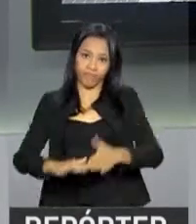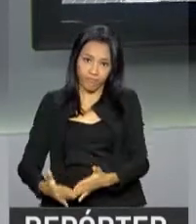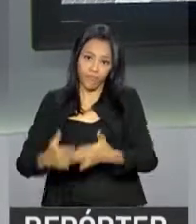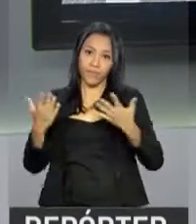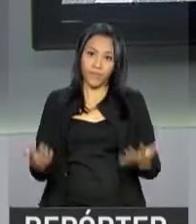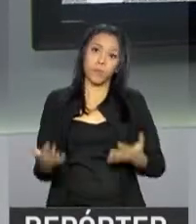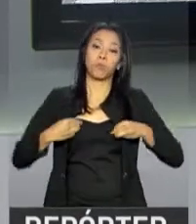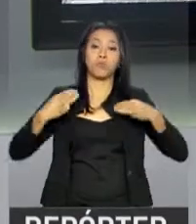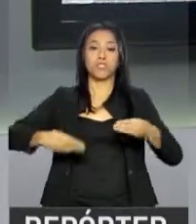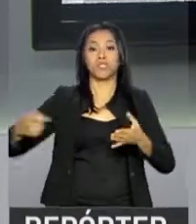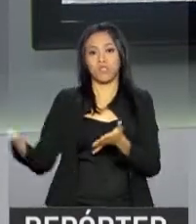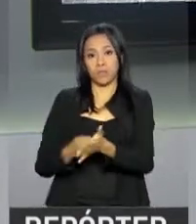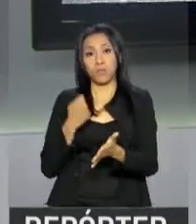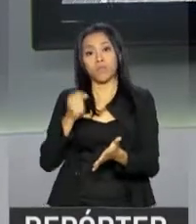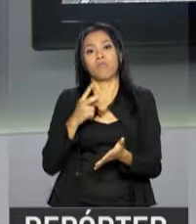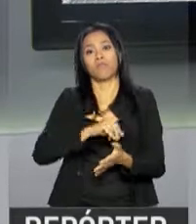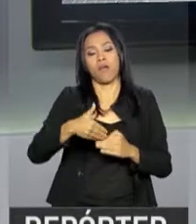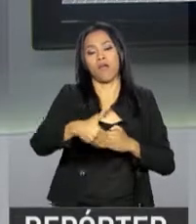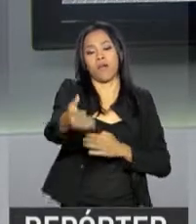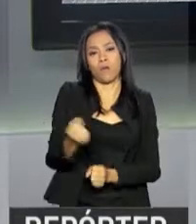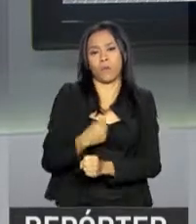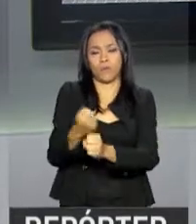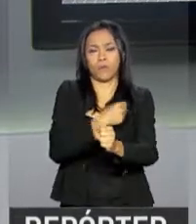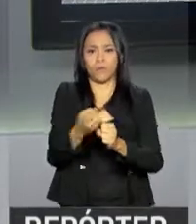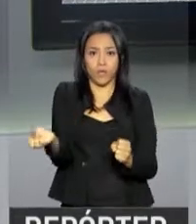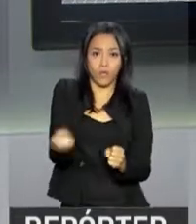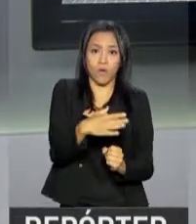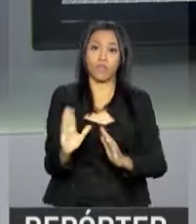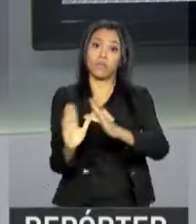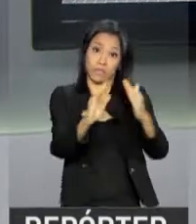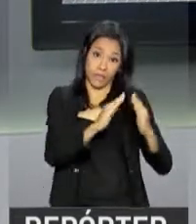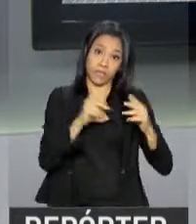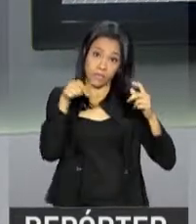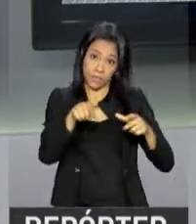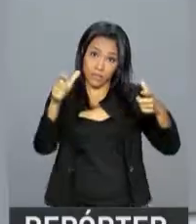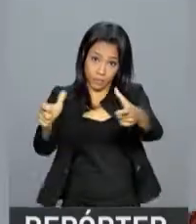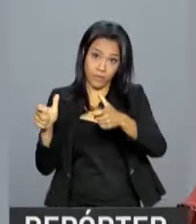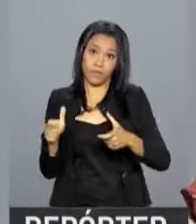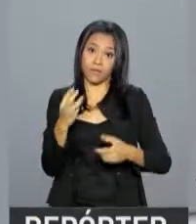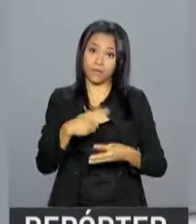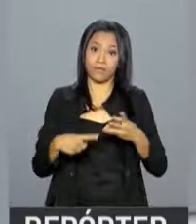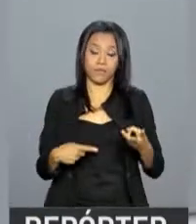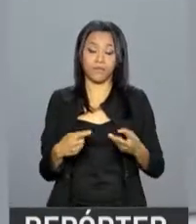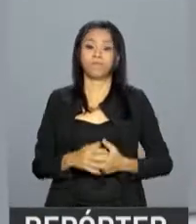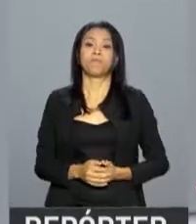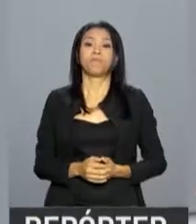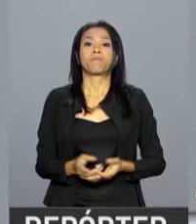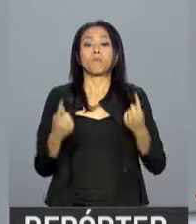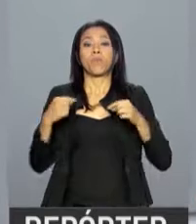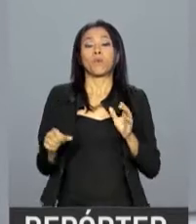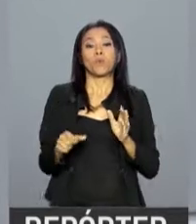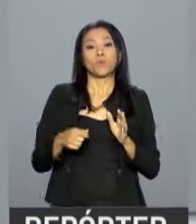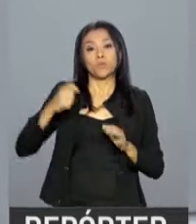prevê a construção de mais moradias do programa minha casa minha vida nessas localidades nos dois primeiros meses